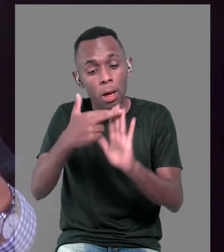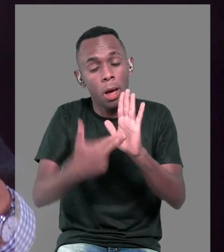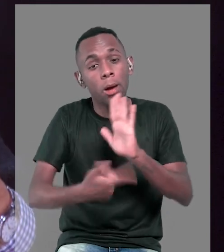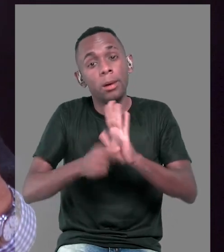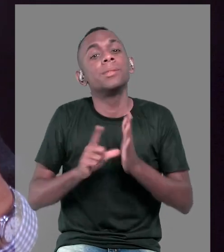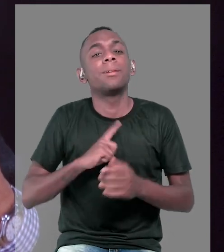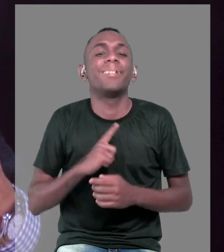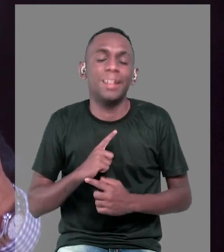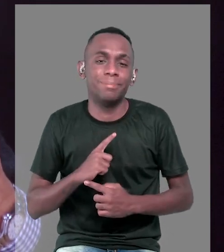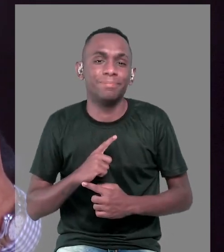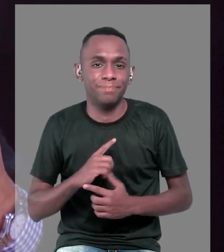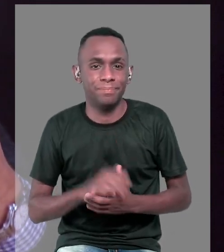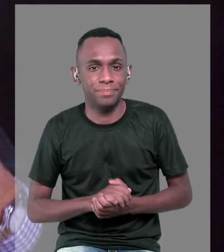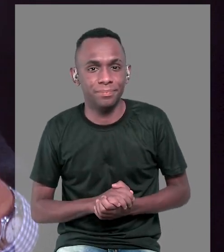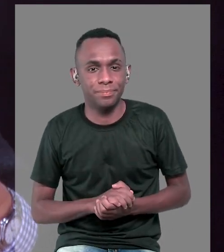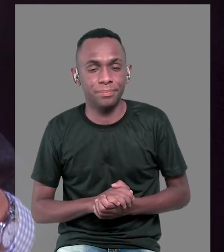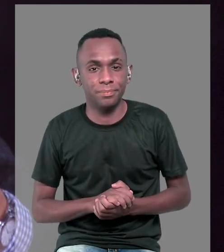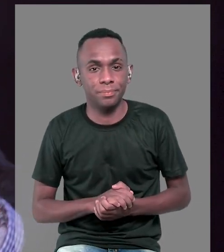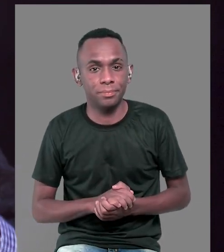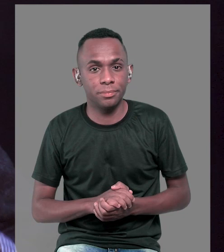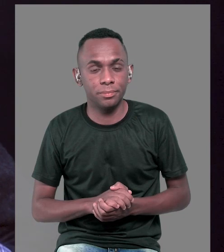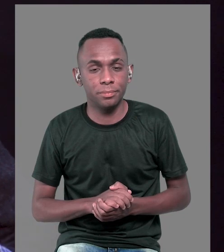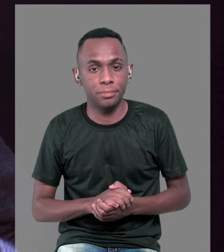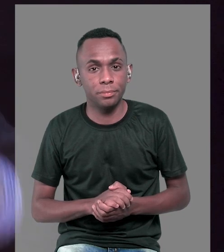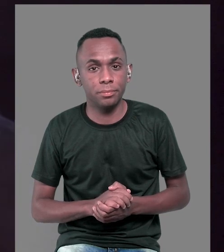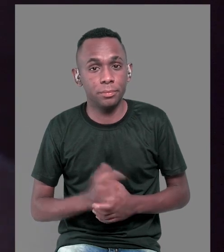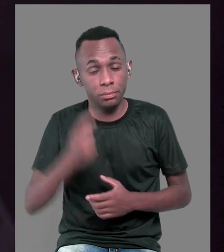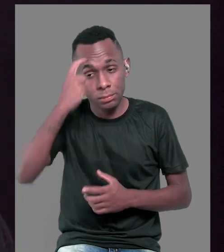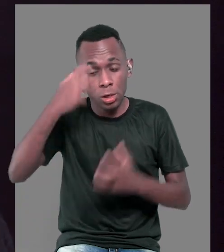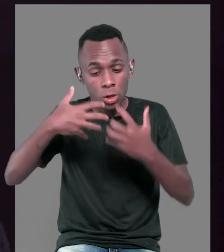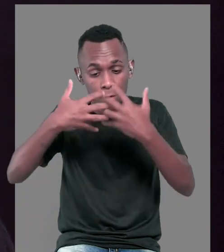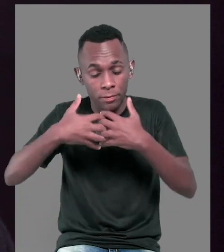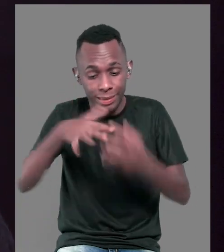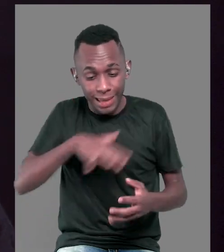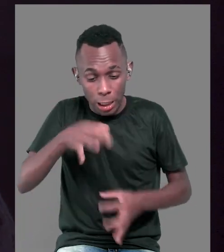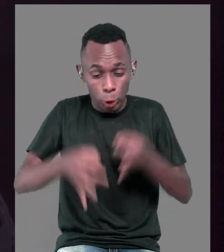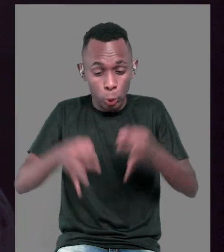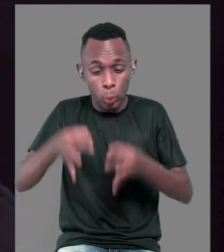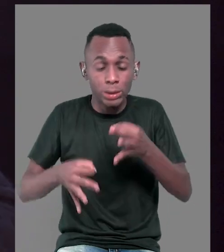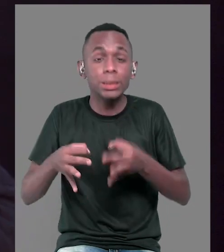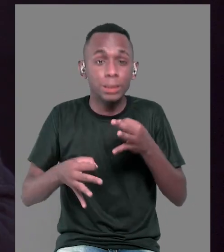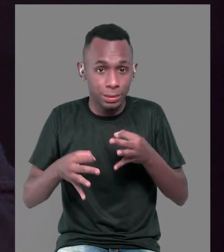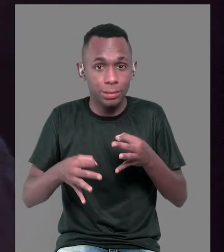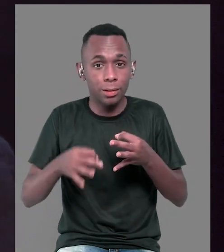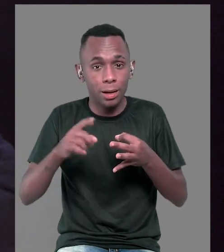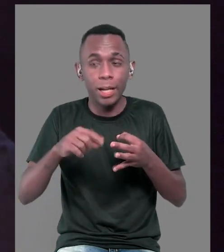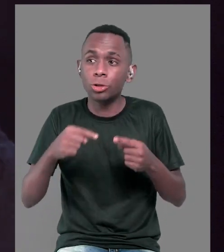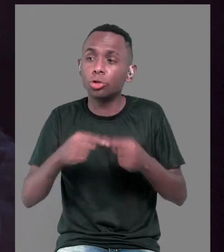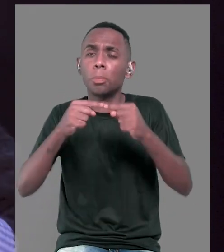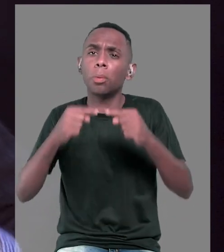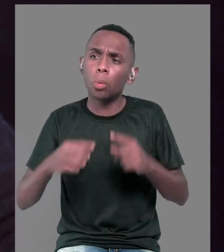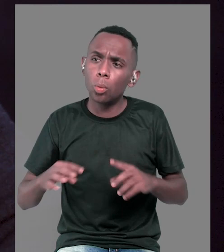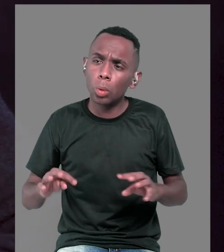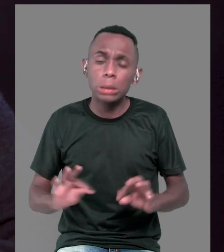prévio. O raciocínio jurídico é assim. O raciocínio jurídico é um software avant